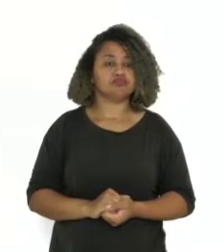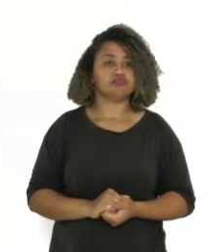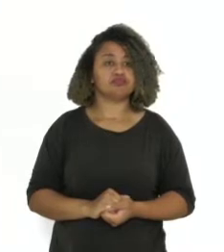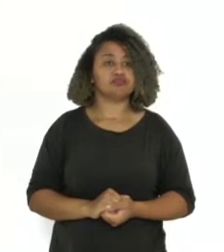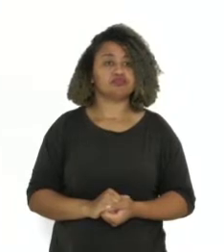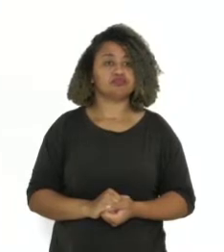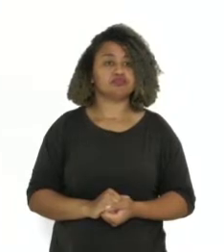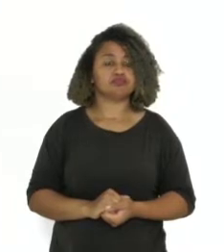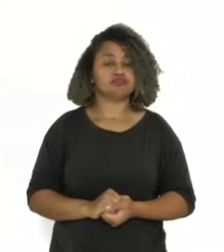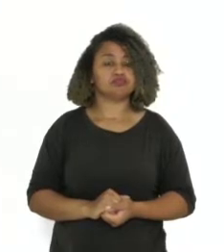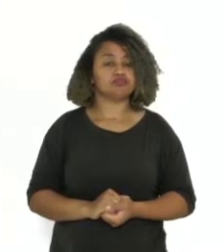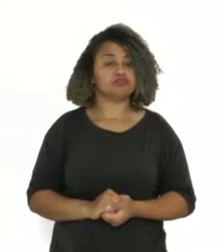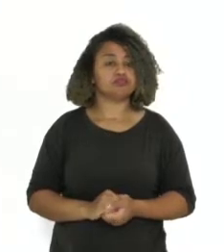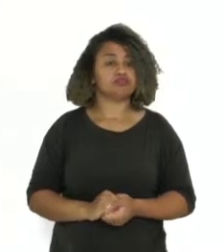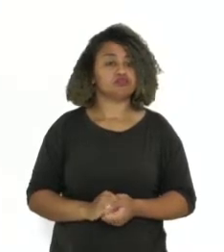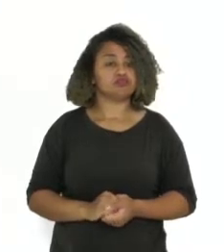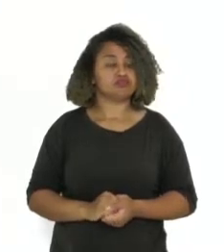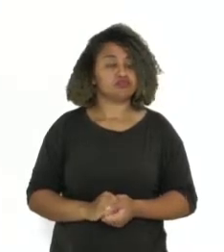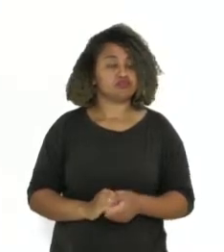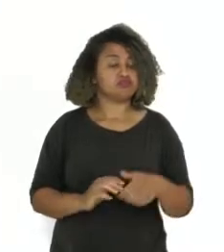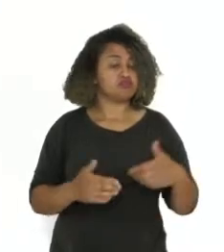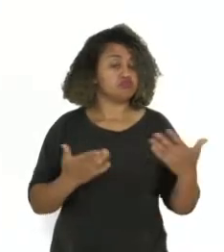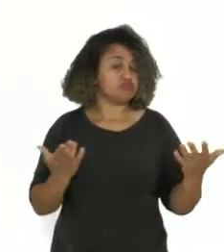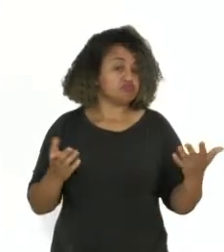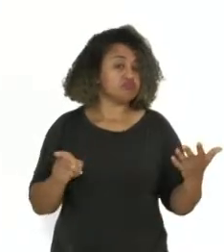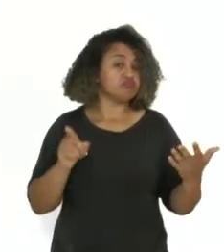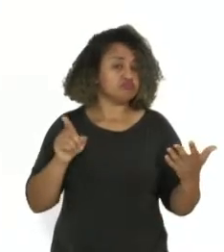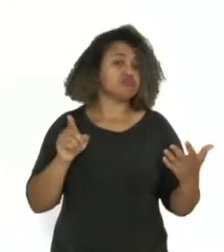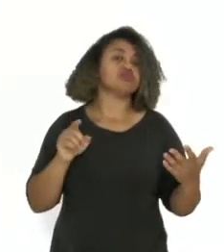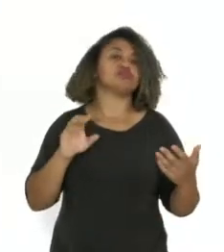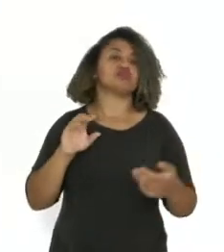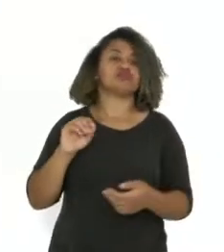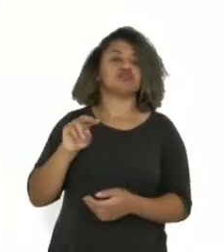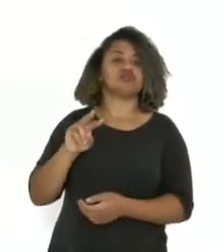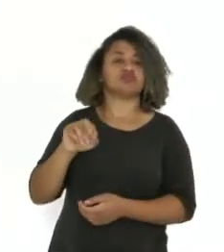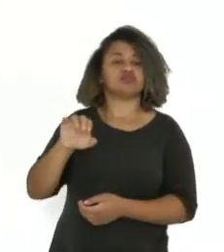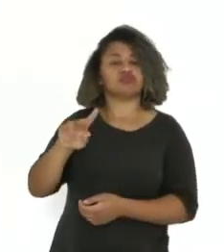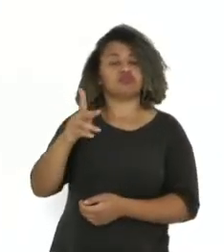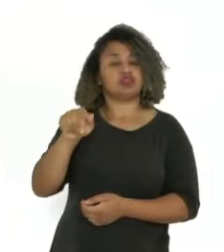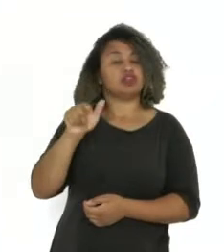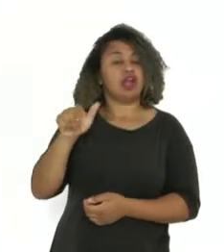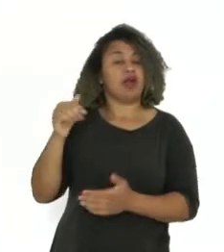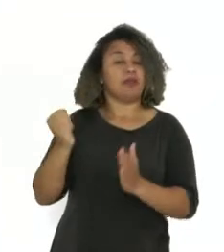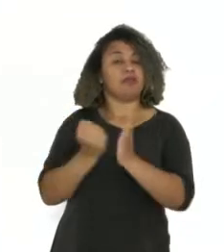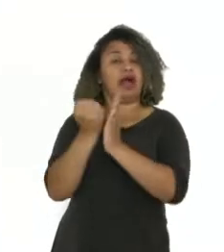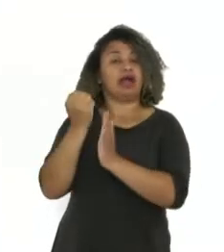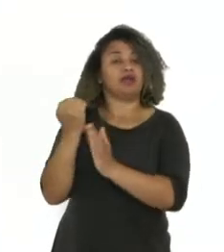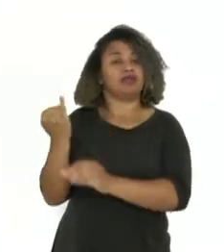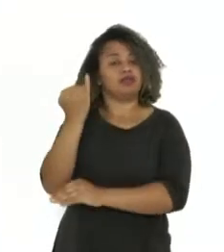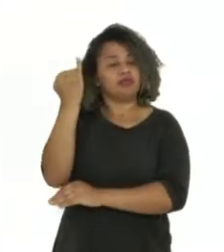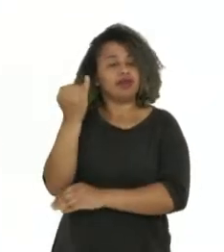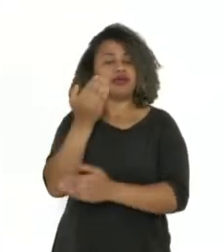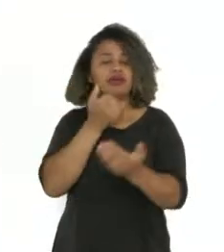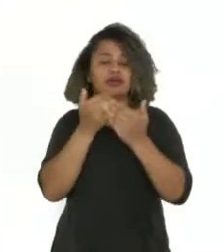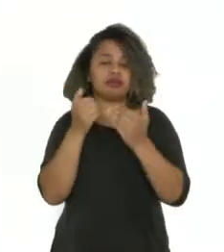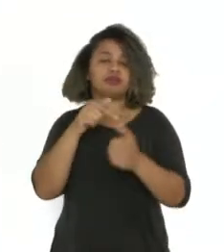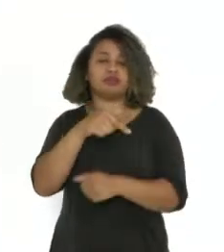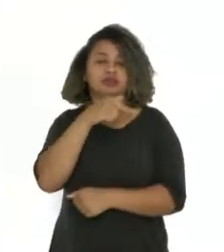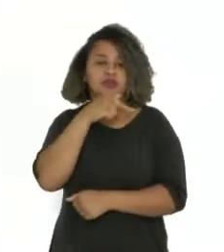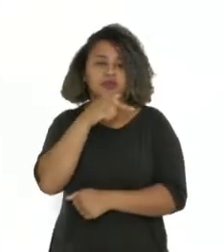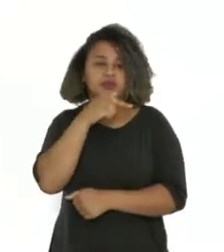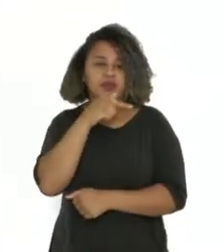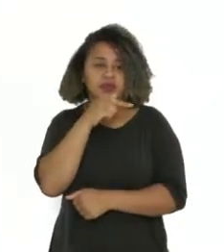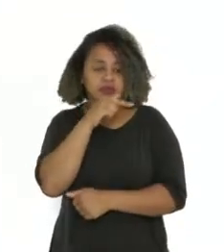Ó, el ceviche é plato bandeira del Peru, ou seja, o ícone, né? Com a chegada de los